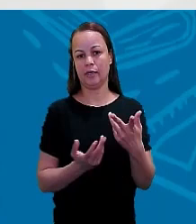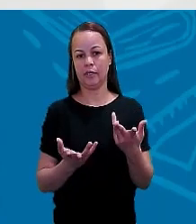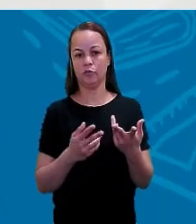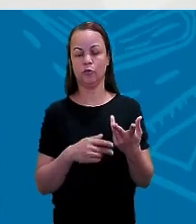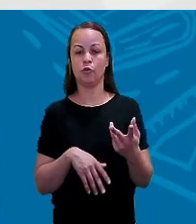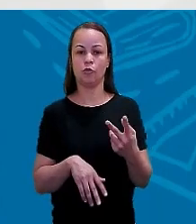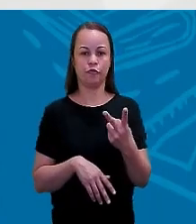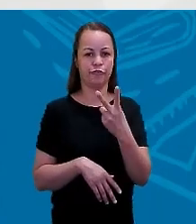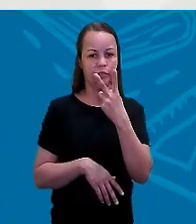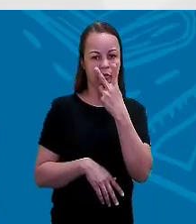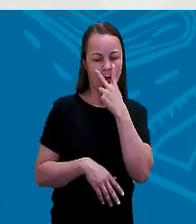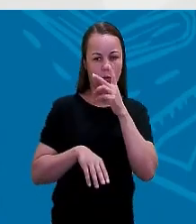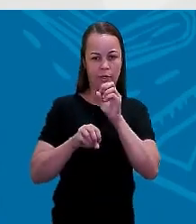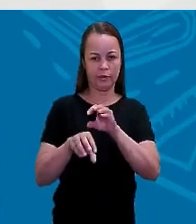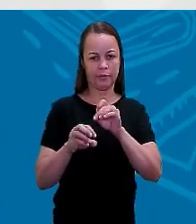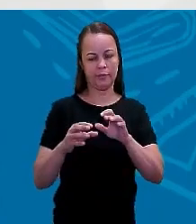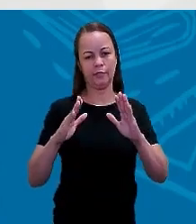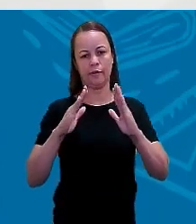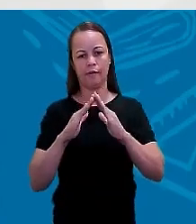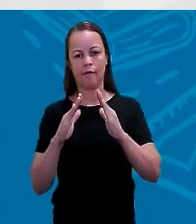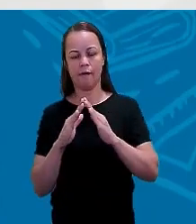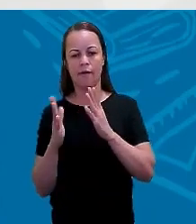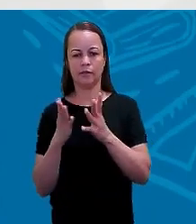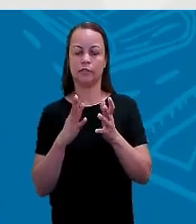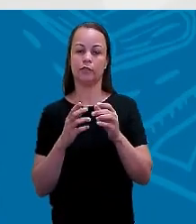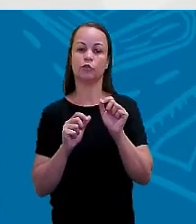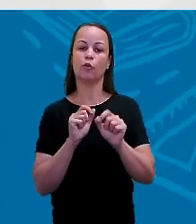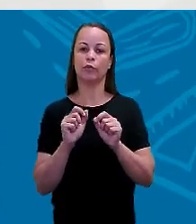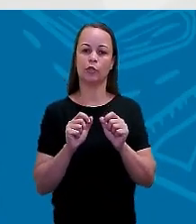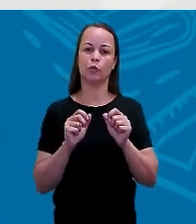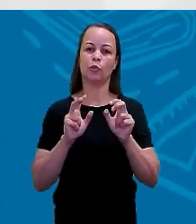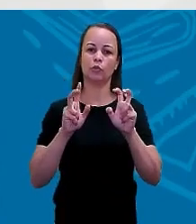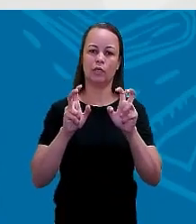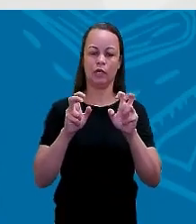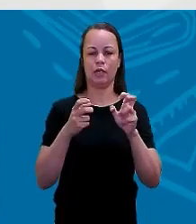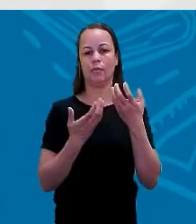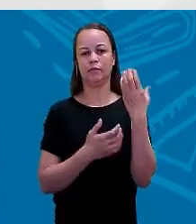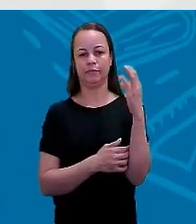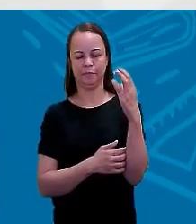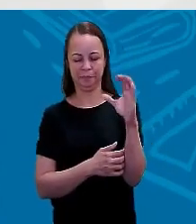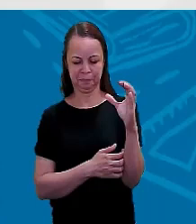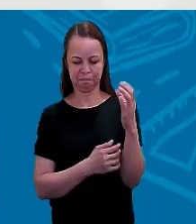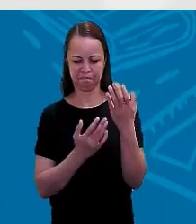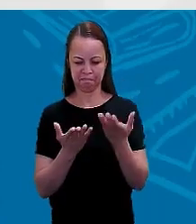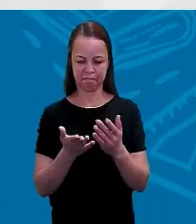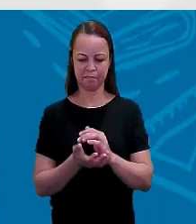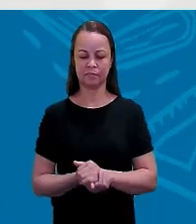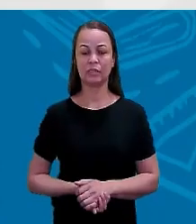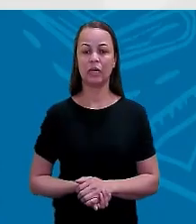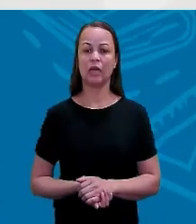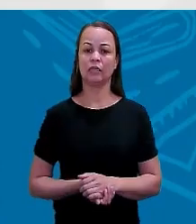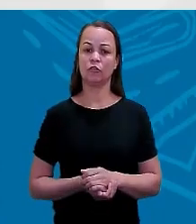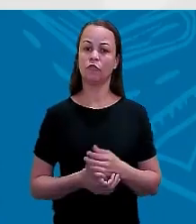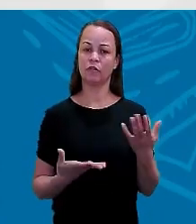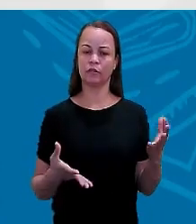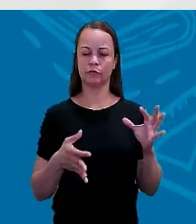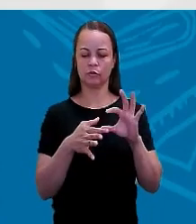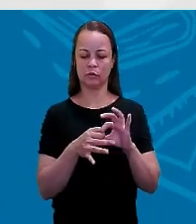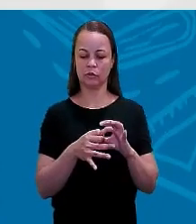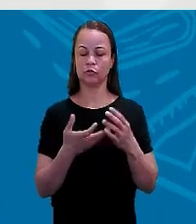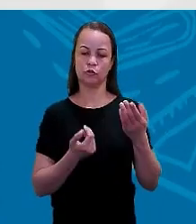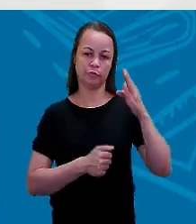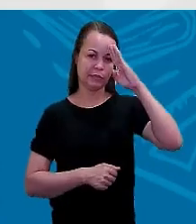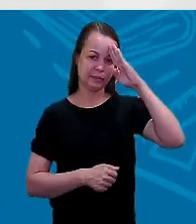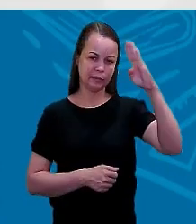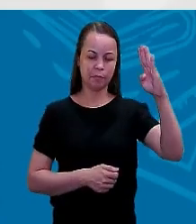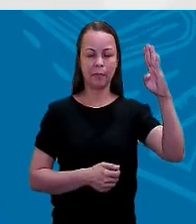né, sobre Ciências da Natureza, tá certo? Então, nessa nossa aula de hoje, a gente vai fazer esse compilado dos principais